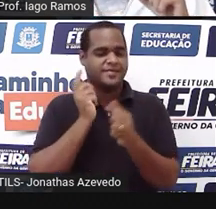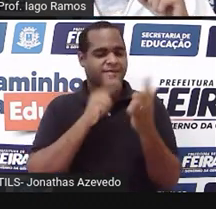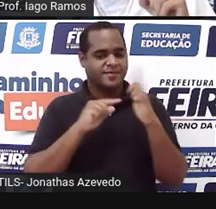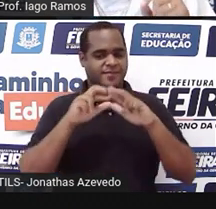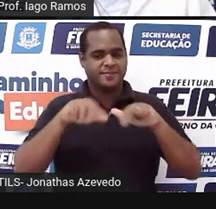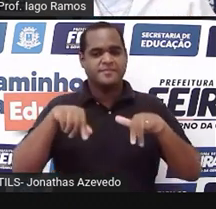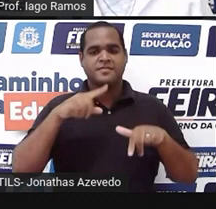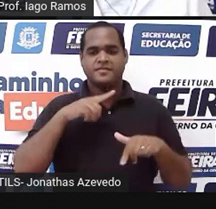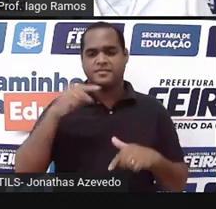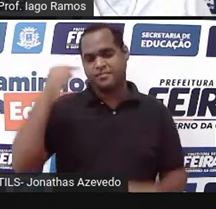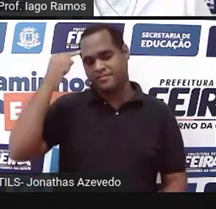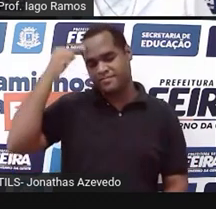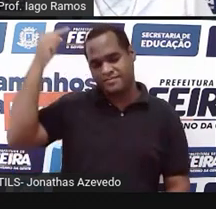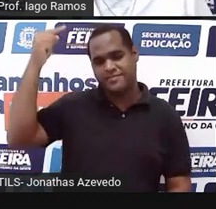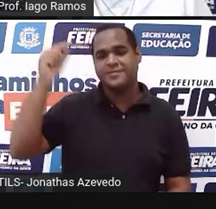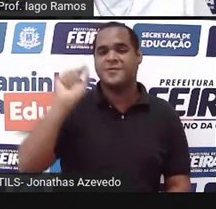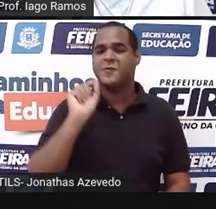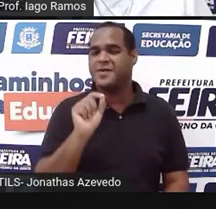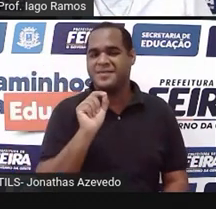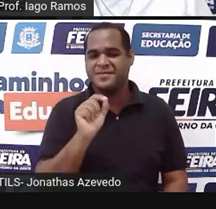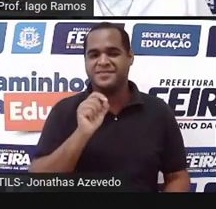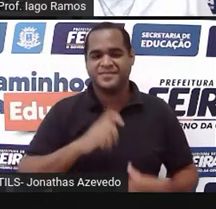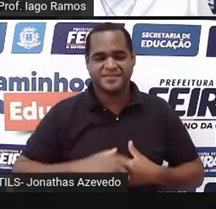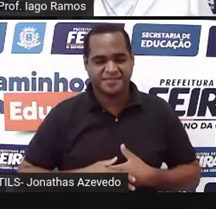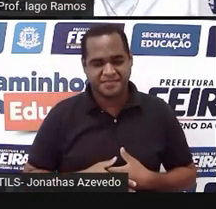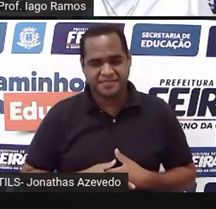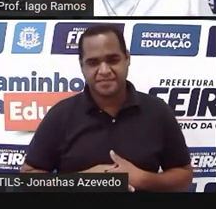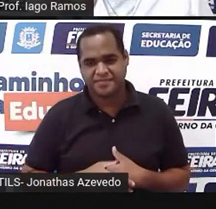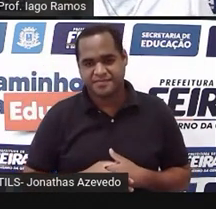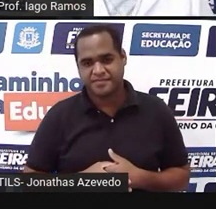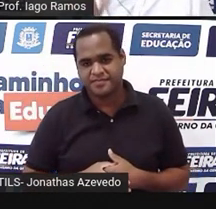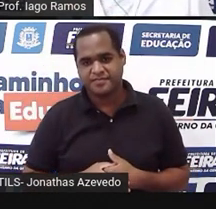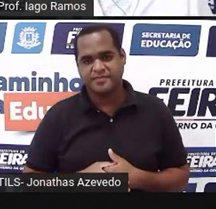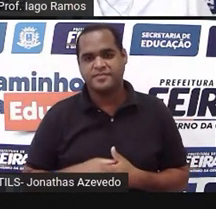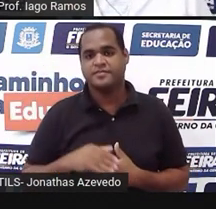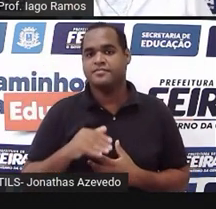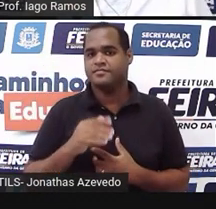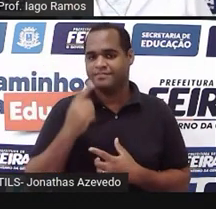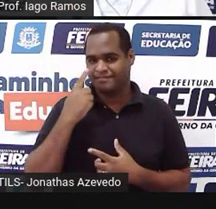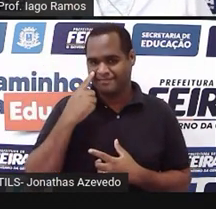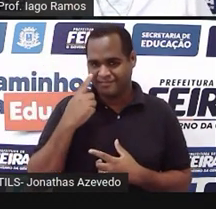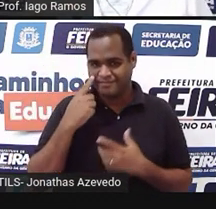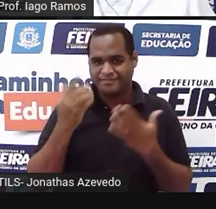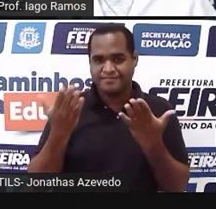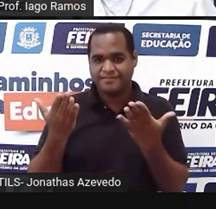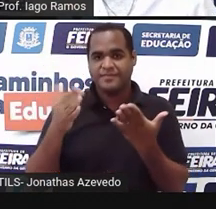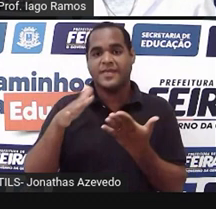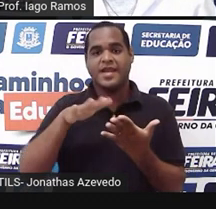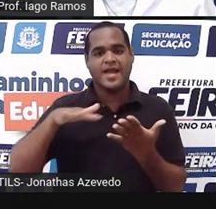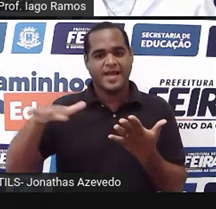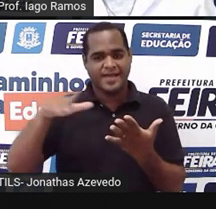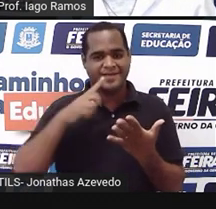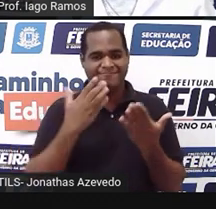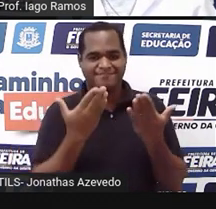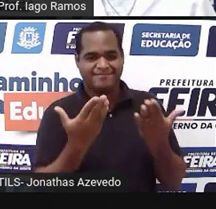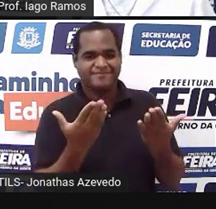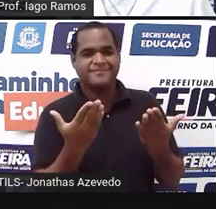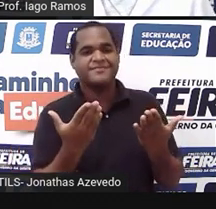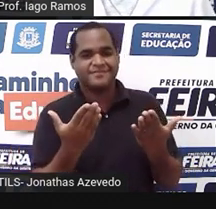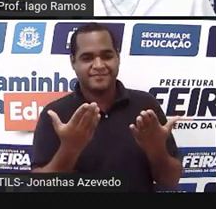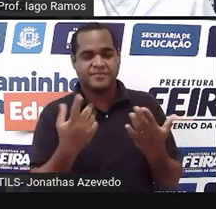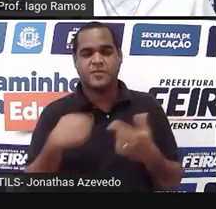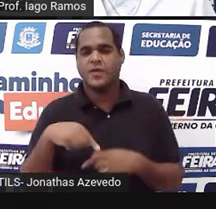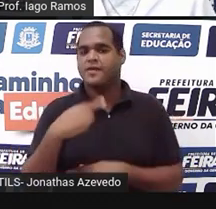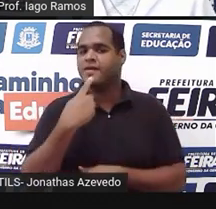e a gente vai pensar assim ó é a área de um trapézio como a gente como eu já falei